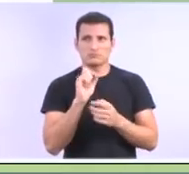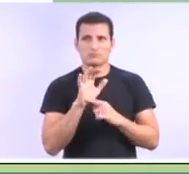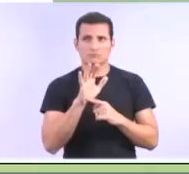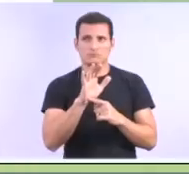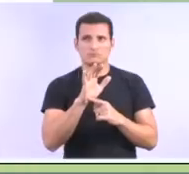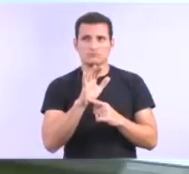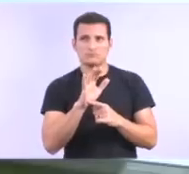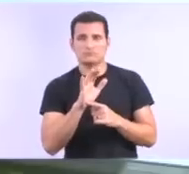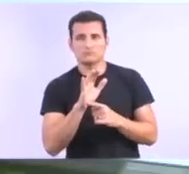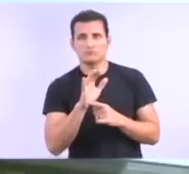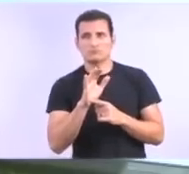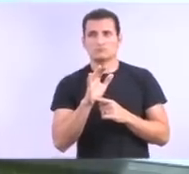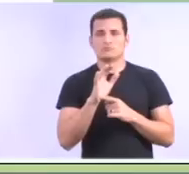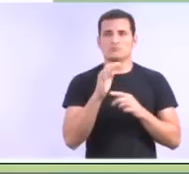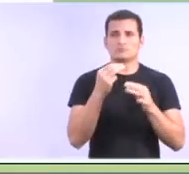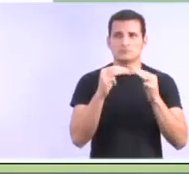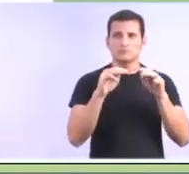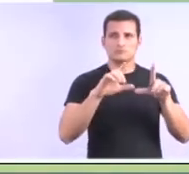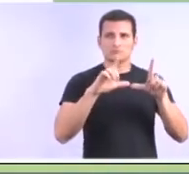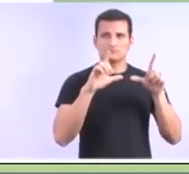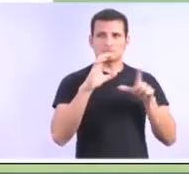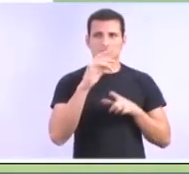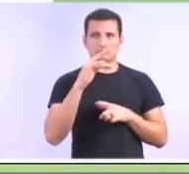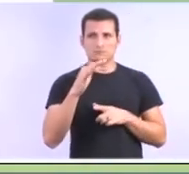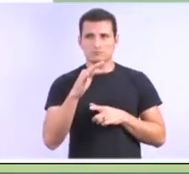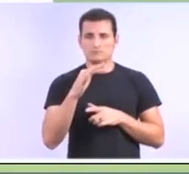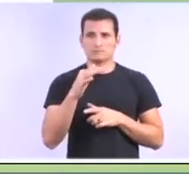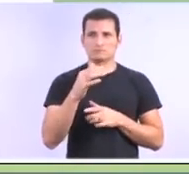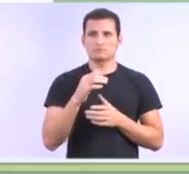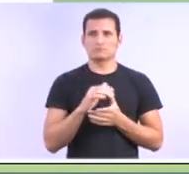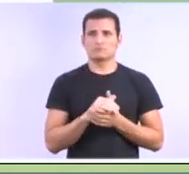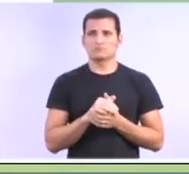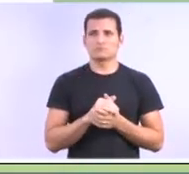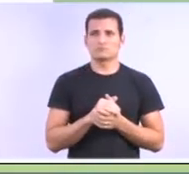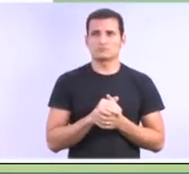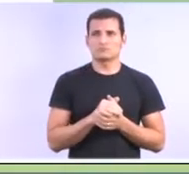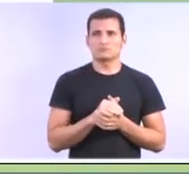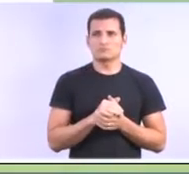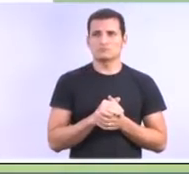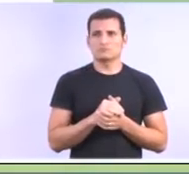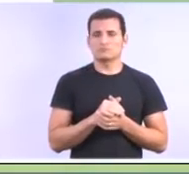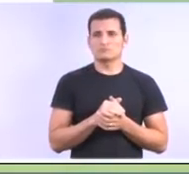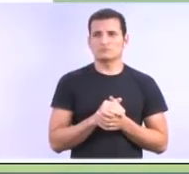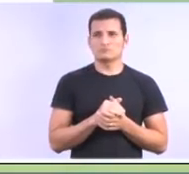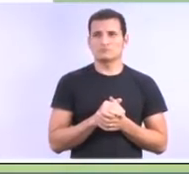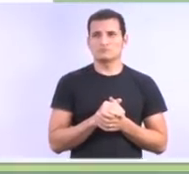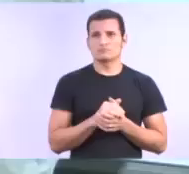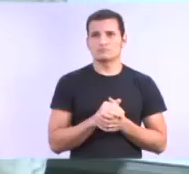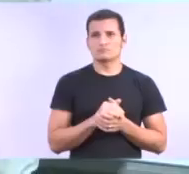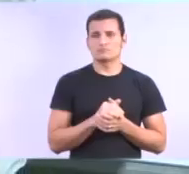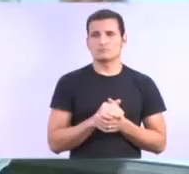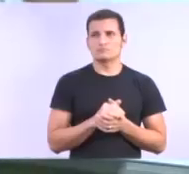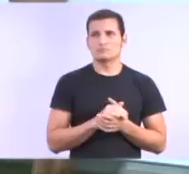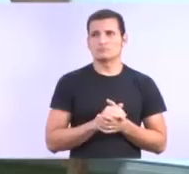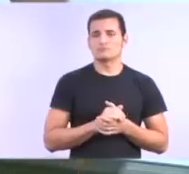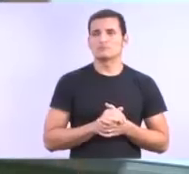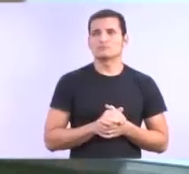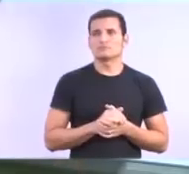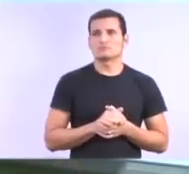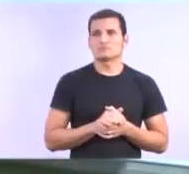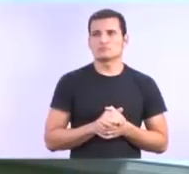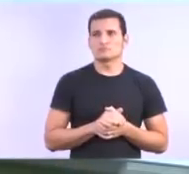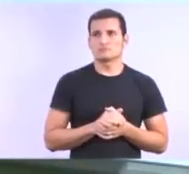mensagem, CPF inválido. E assim por diante. E assim por diante. O resto, a gente já sabe, o resto a gente já praticou